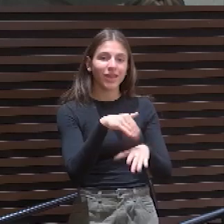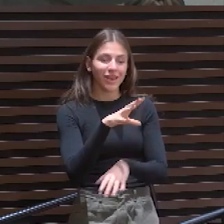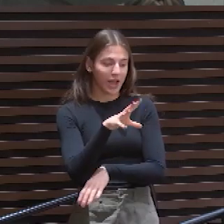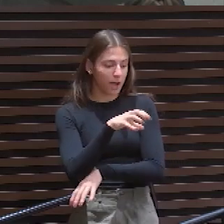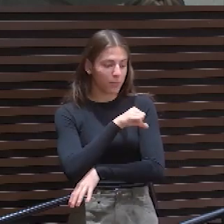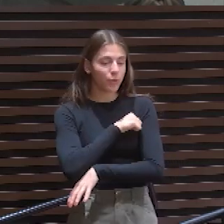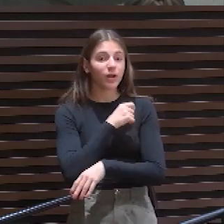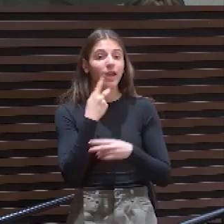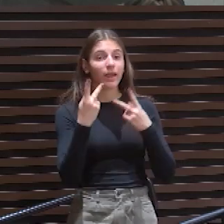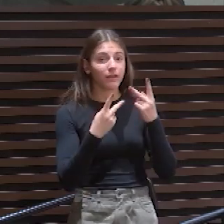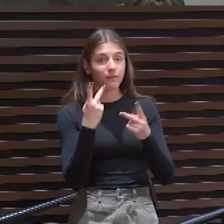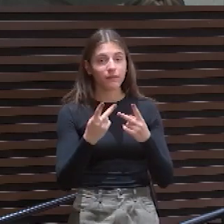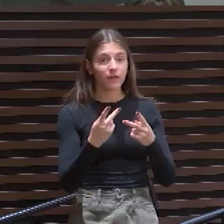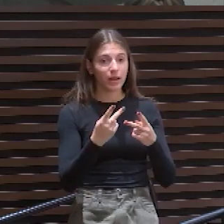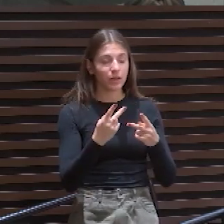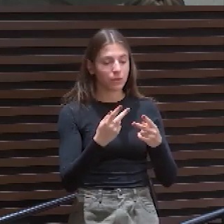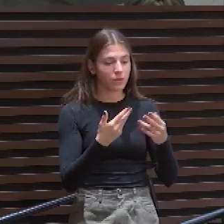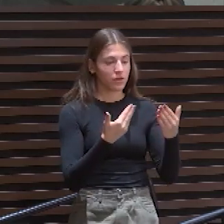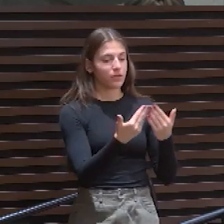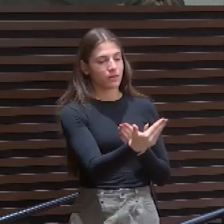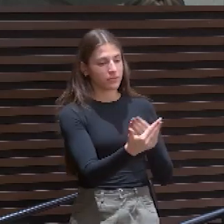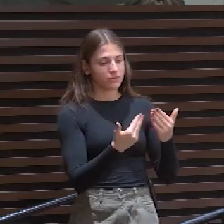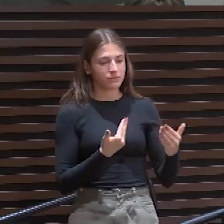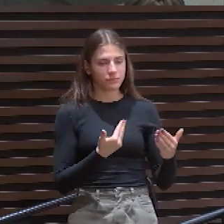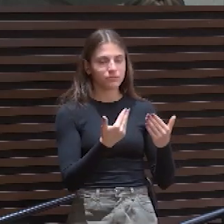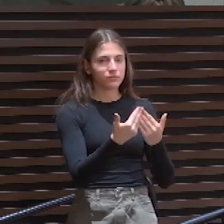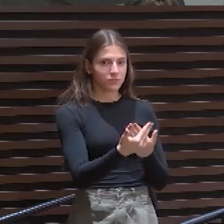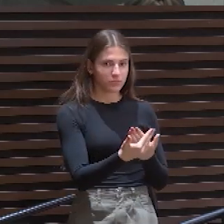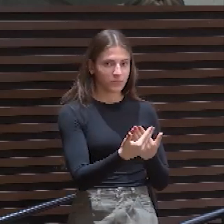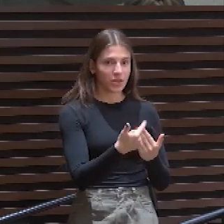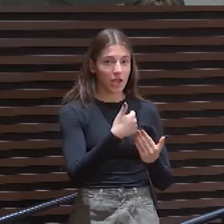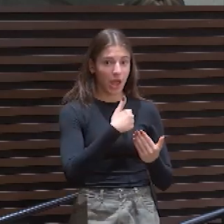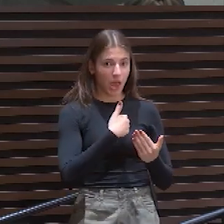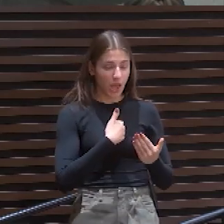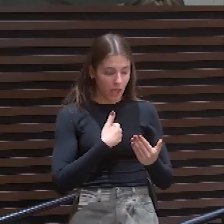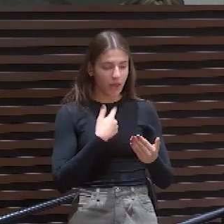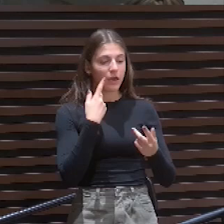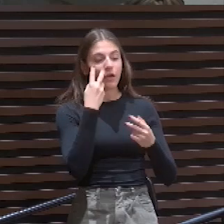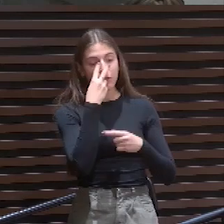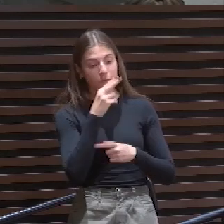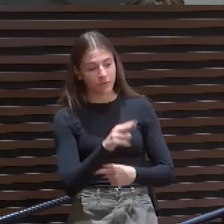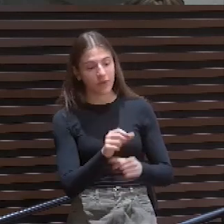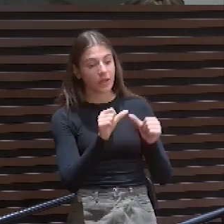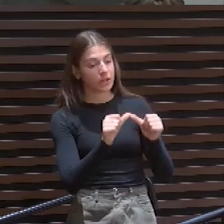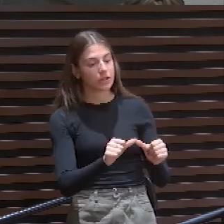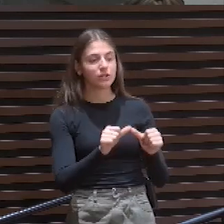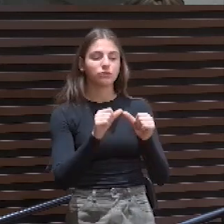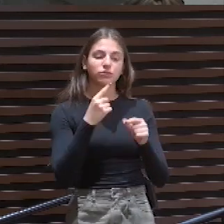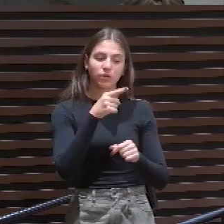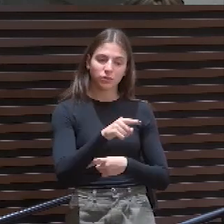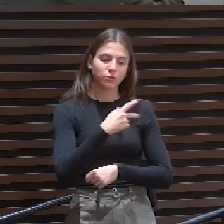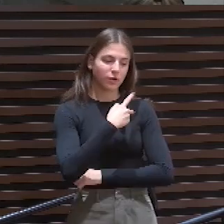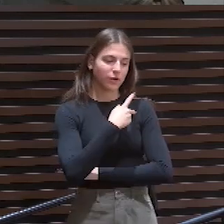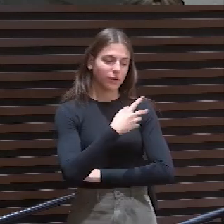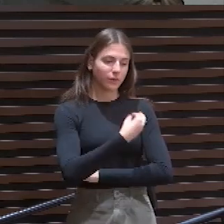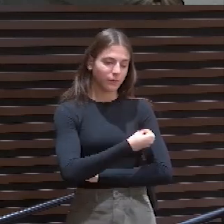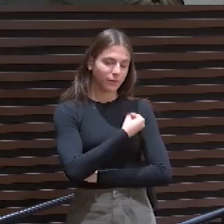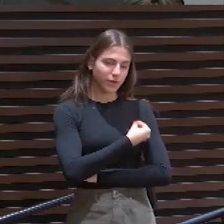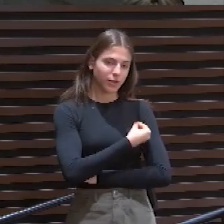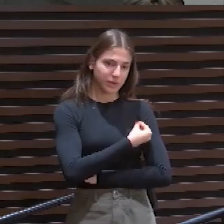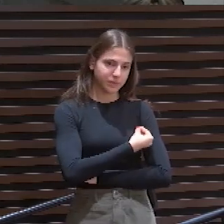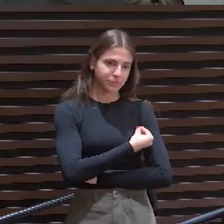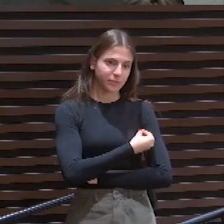sobre ele sim, mas em amor. Querido, eu vi isso e isso e isso na sua vida.